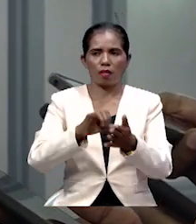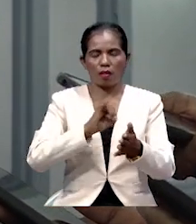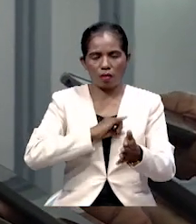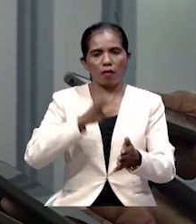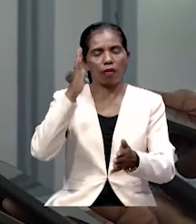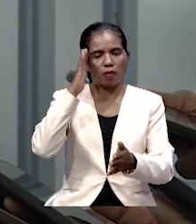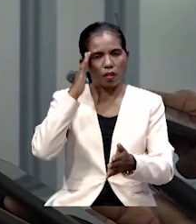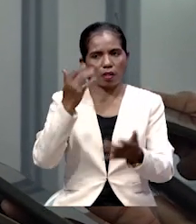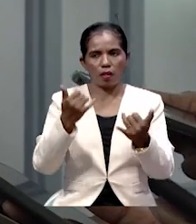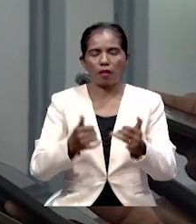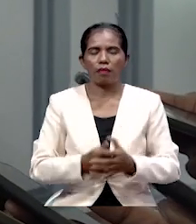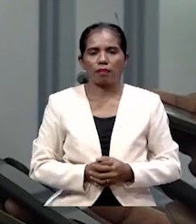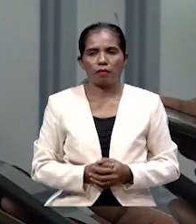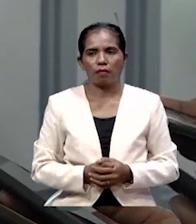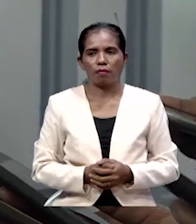né? Botida nebe